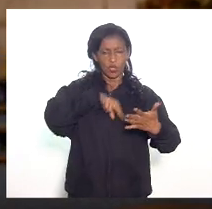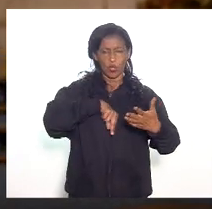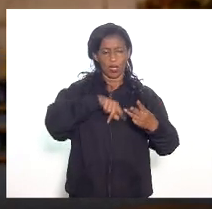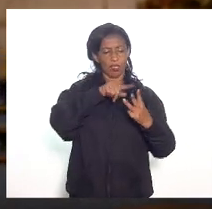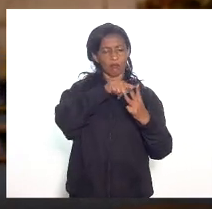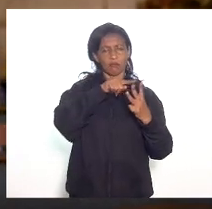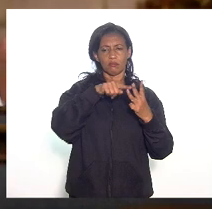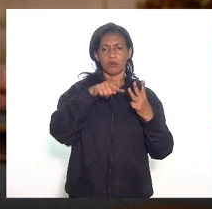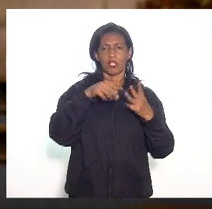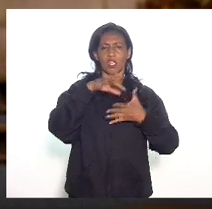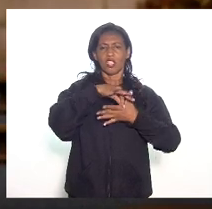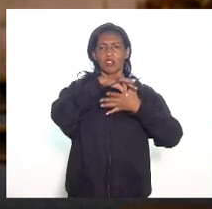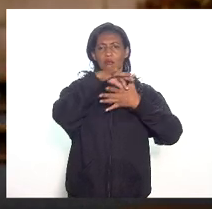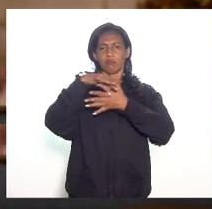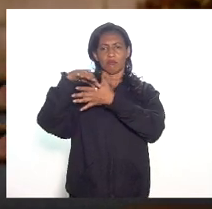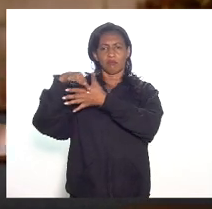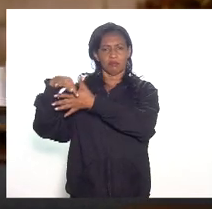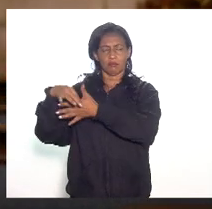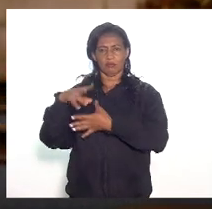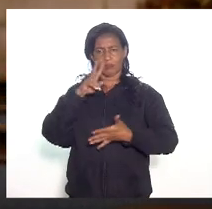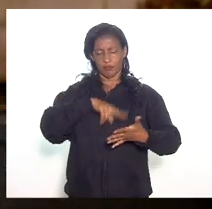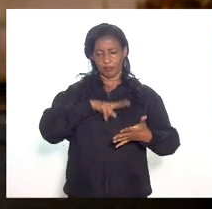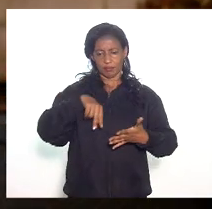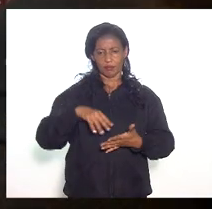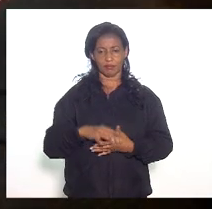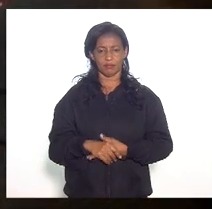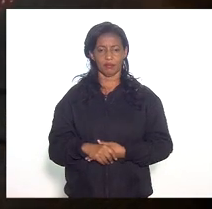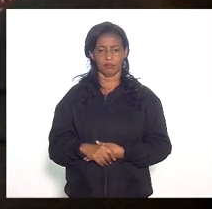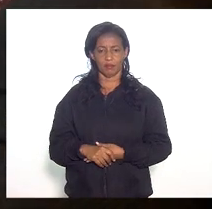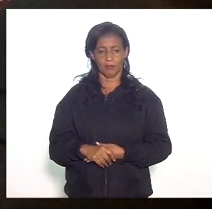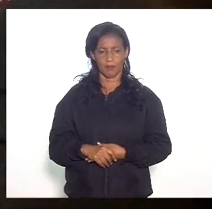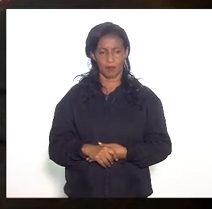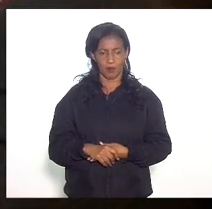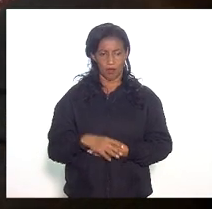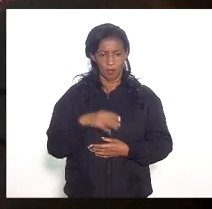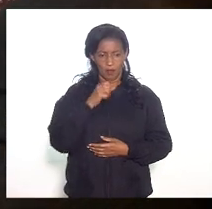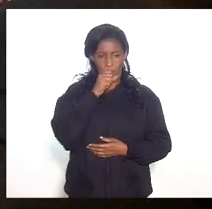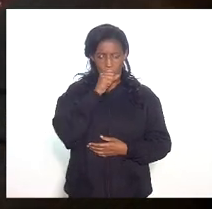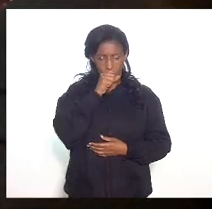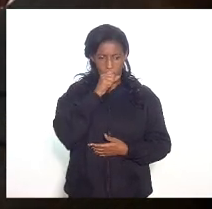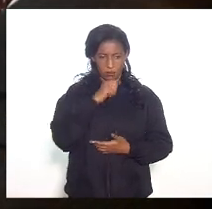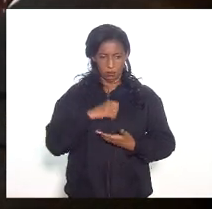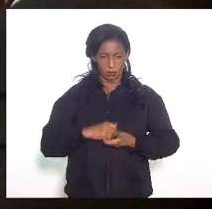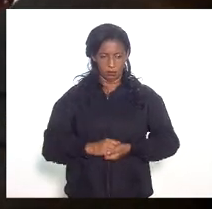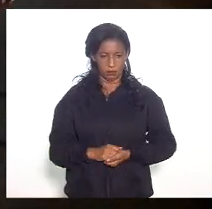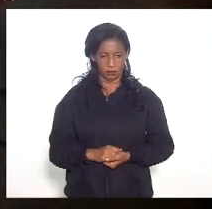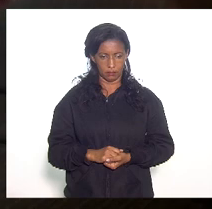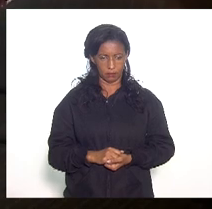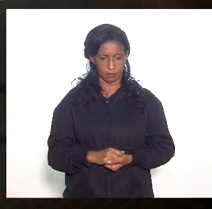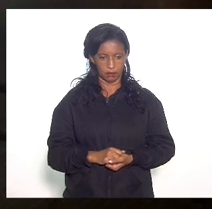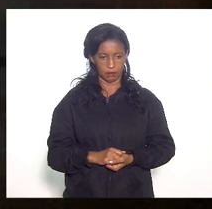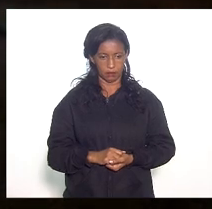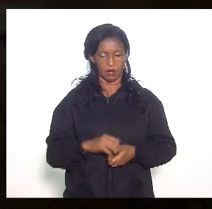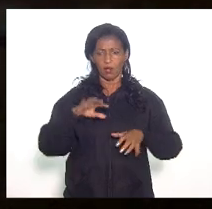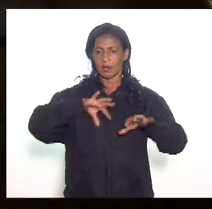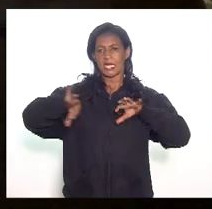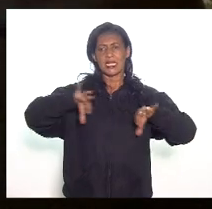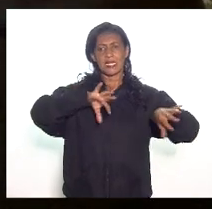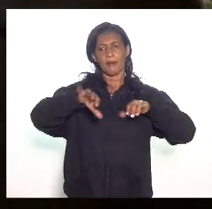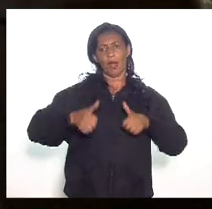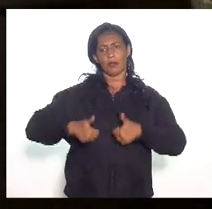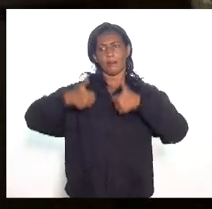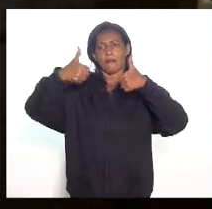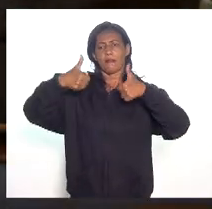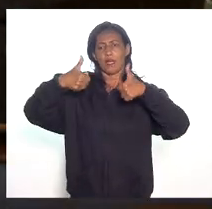peraí peraí peraí peraí não bloco vai prejudicar presidente tem que ser separado mesmo olha